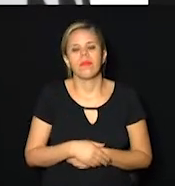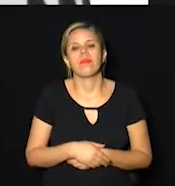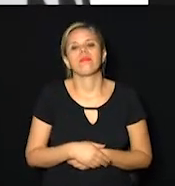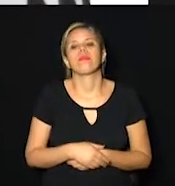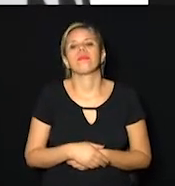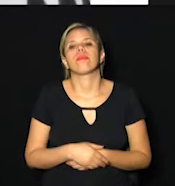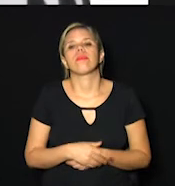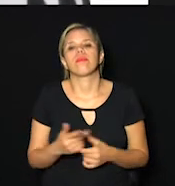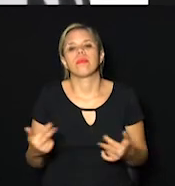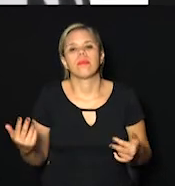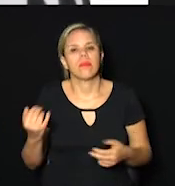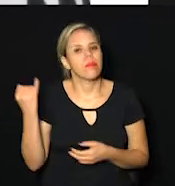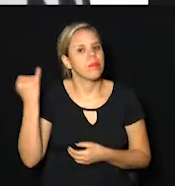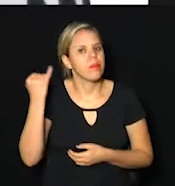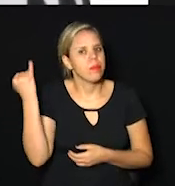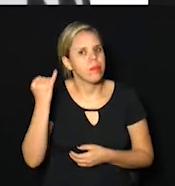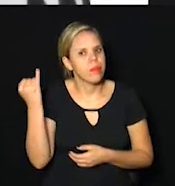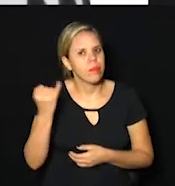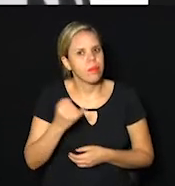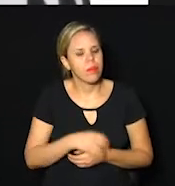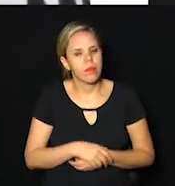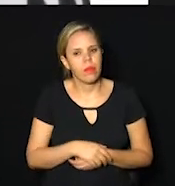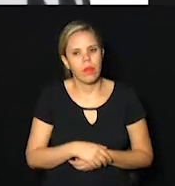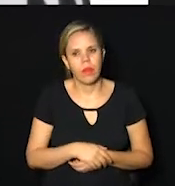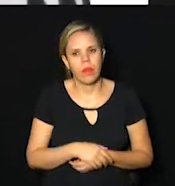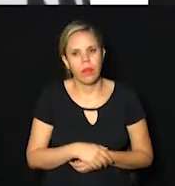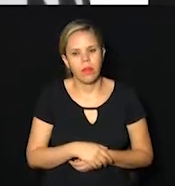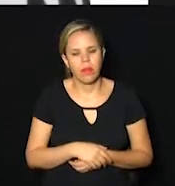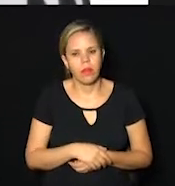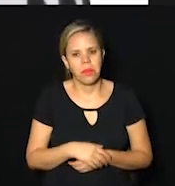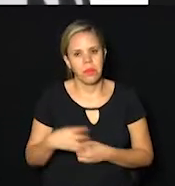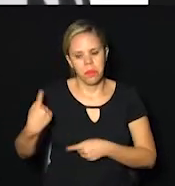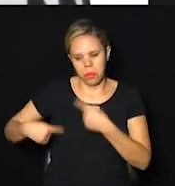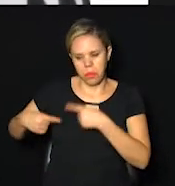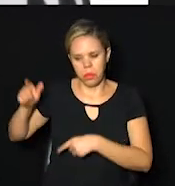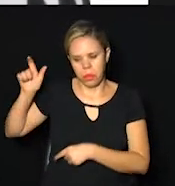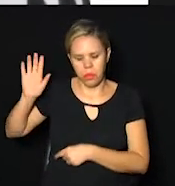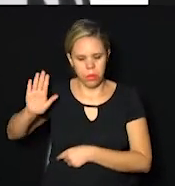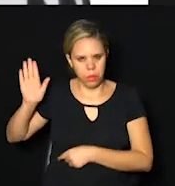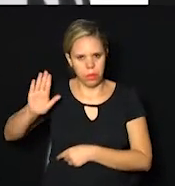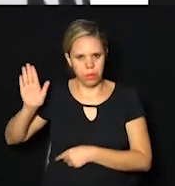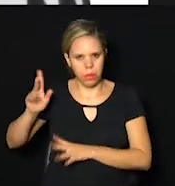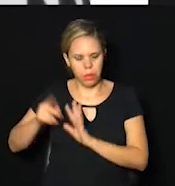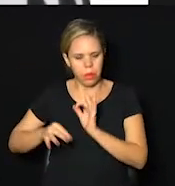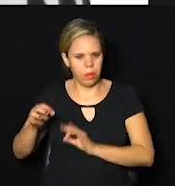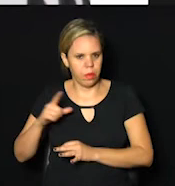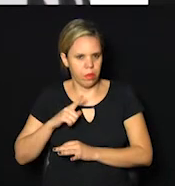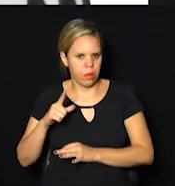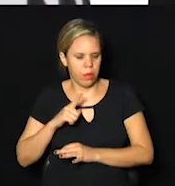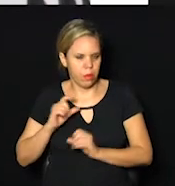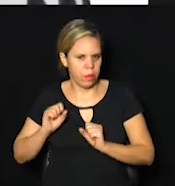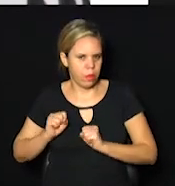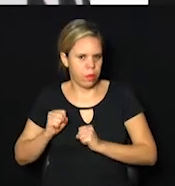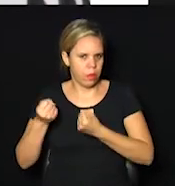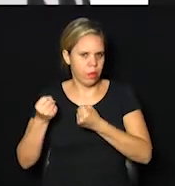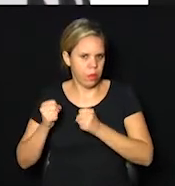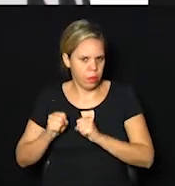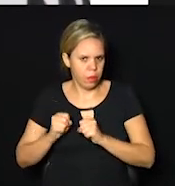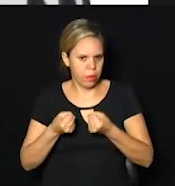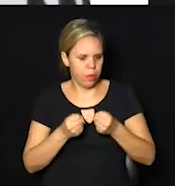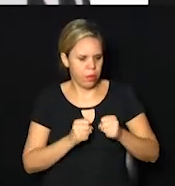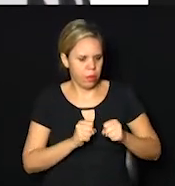coisa mais importante que um político ou que um projeto político pode ter é defensor.